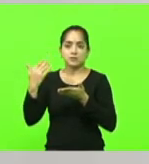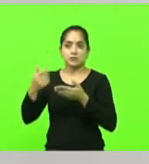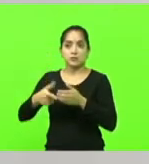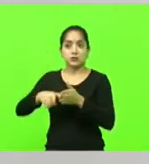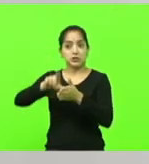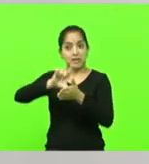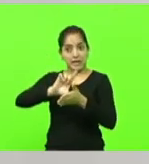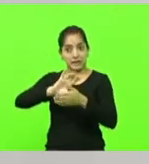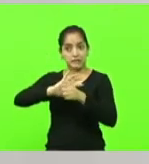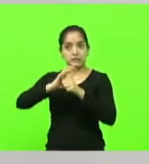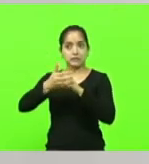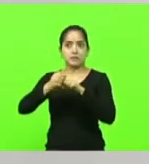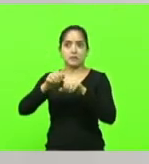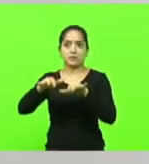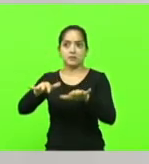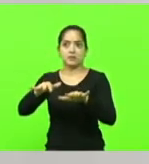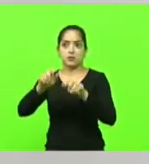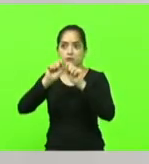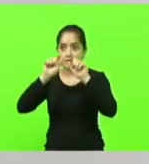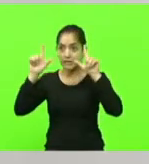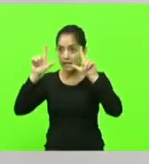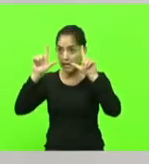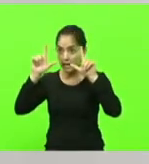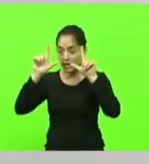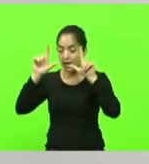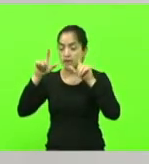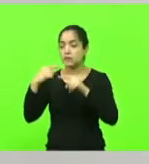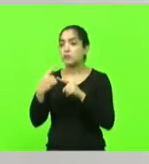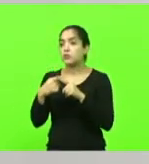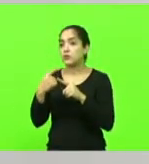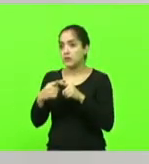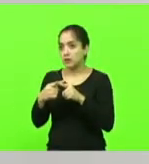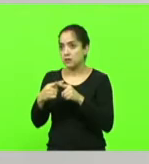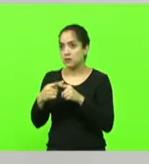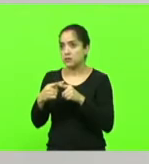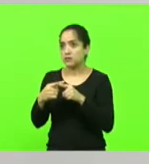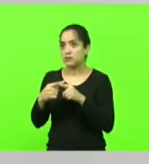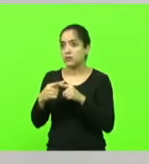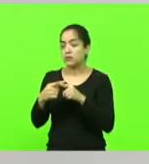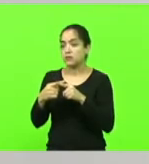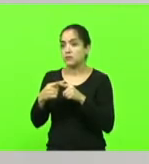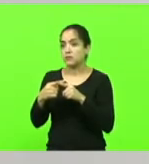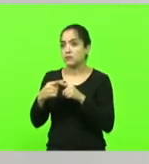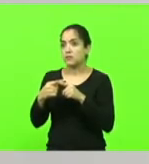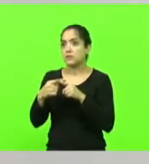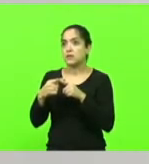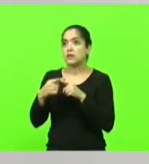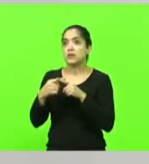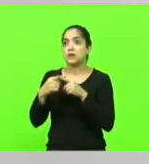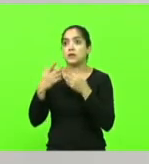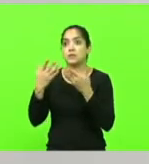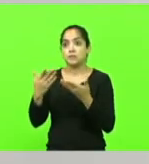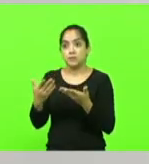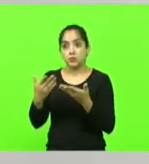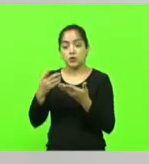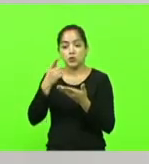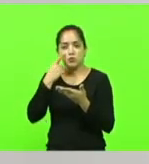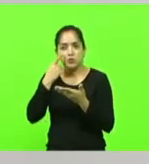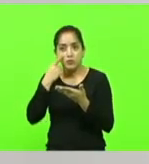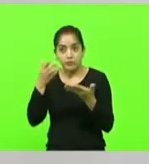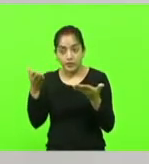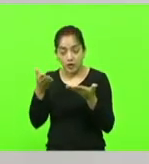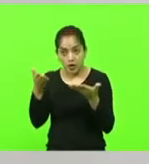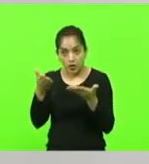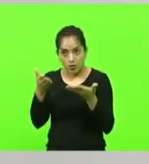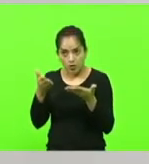esse alerta, não como cavaleiro do apocalipse, não. Estou fazendo esse alerta, porque o que eu estou vendo aí, por